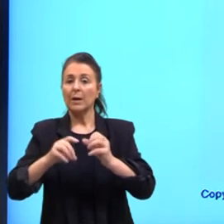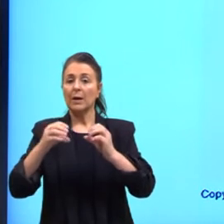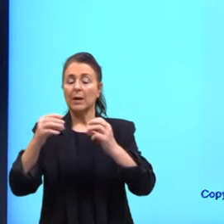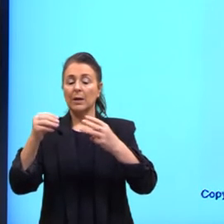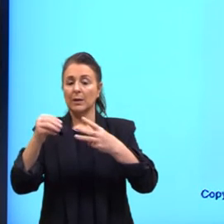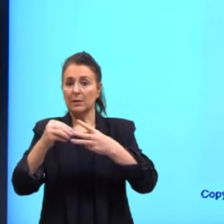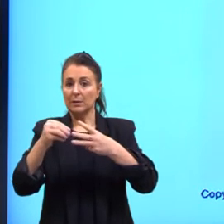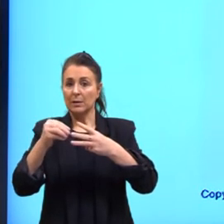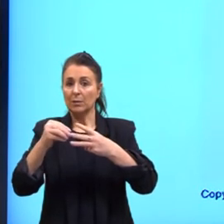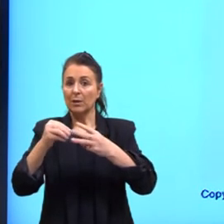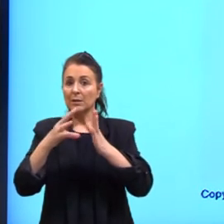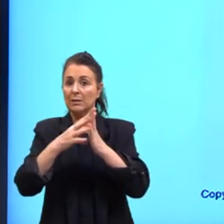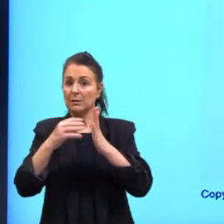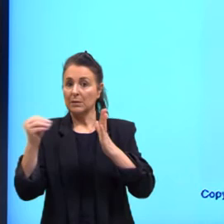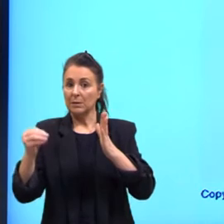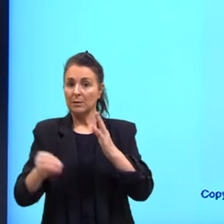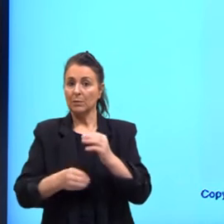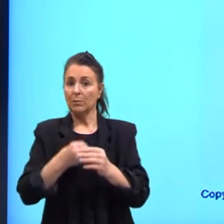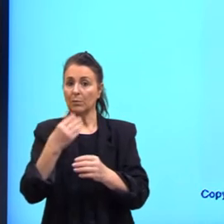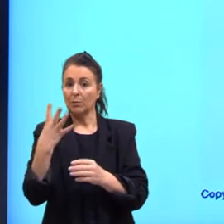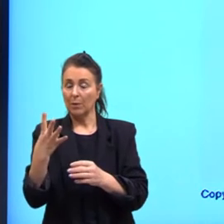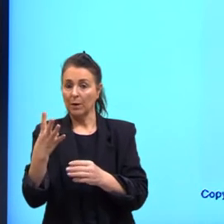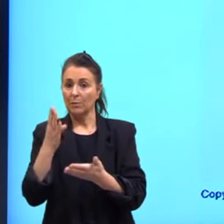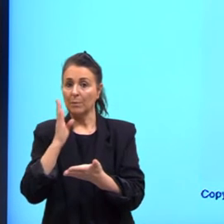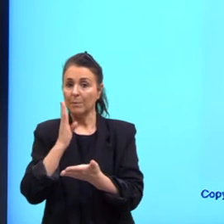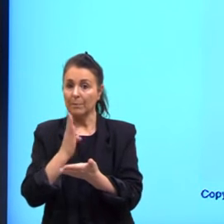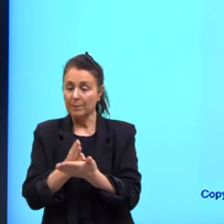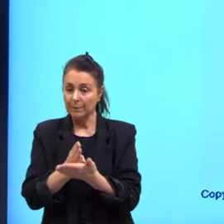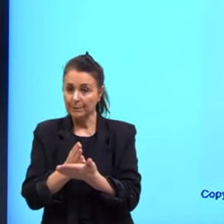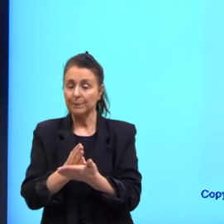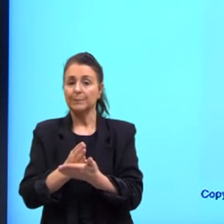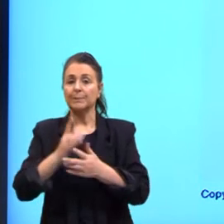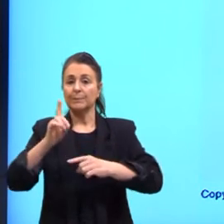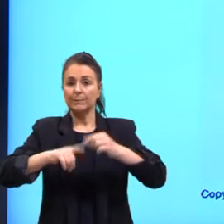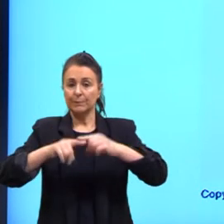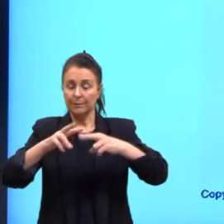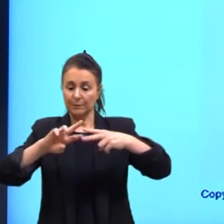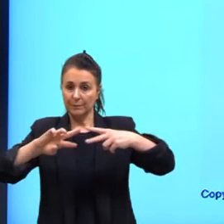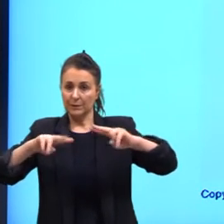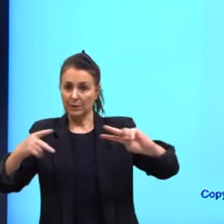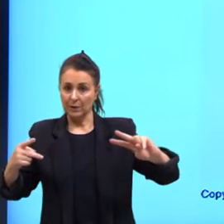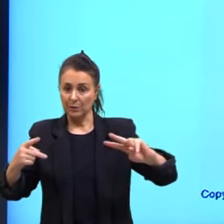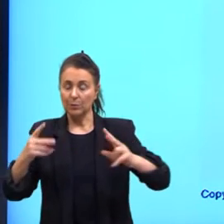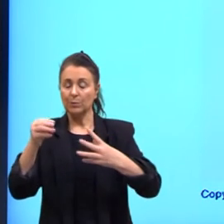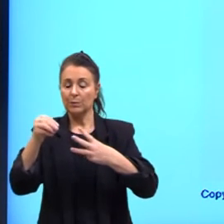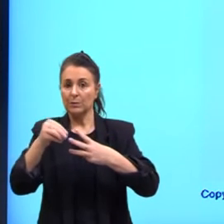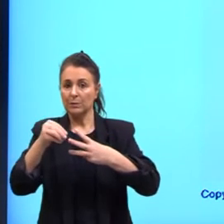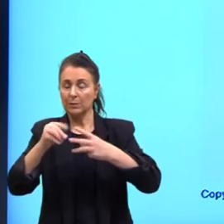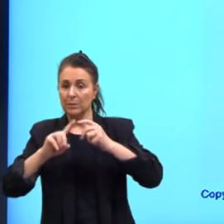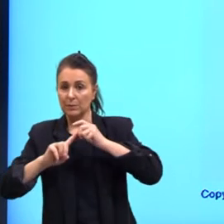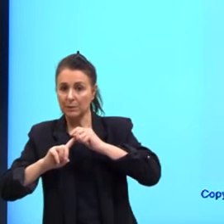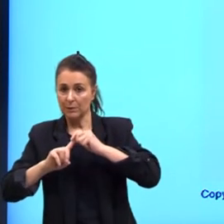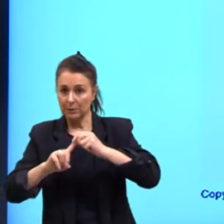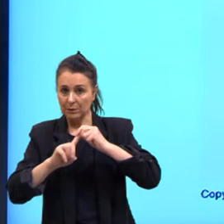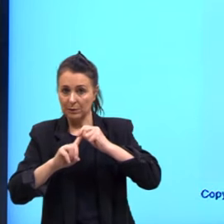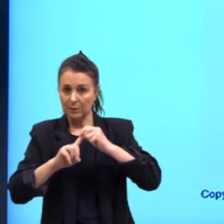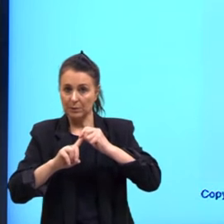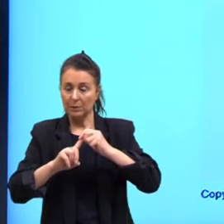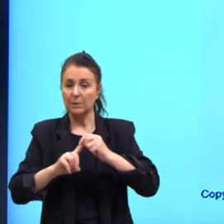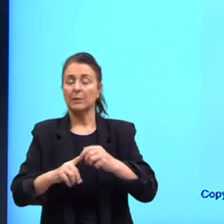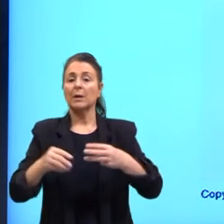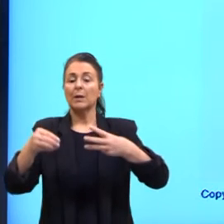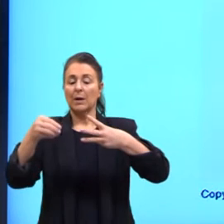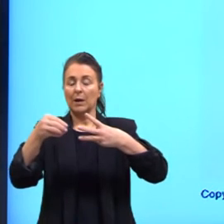quatro ao invés de duas com metade do material genético da célula mãe aqui ocorrem em células somáticas